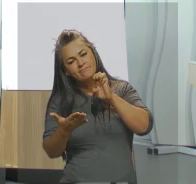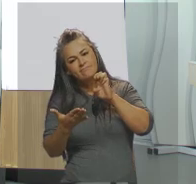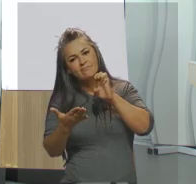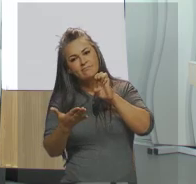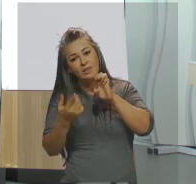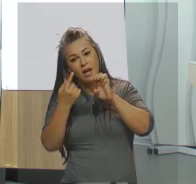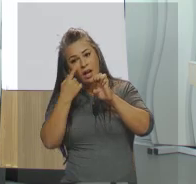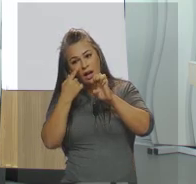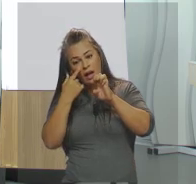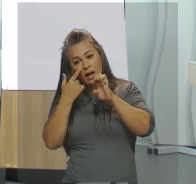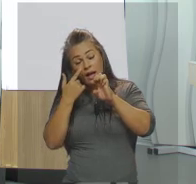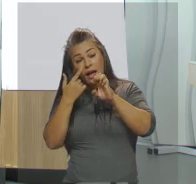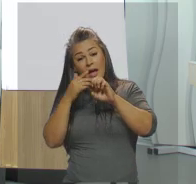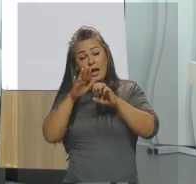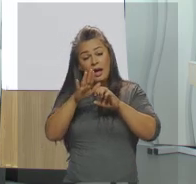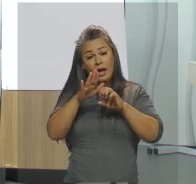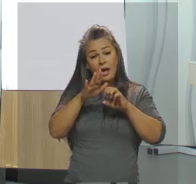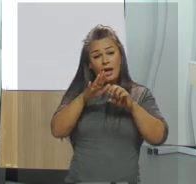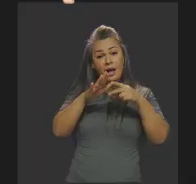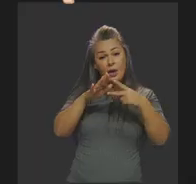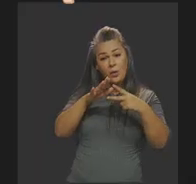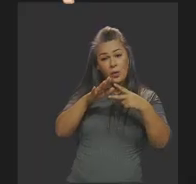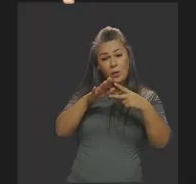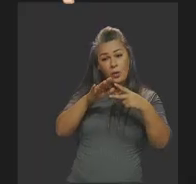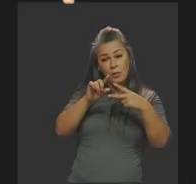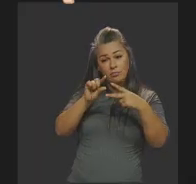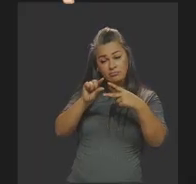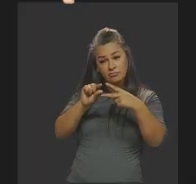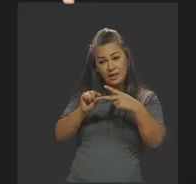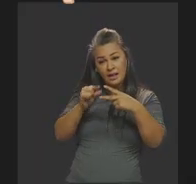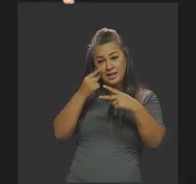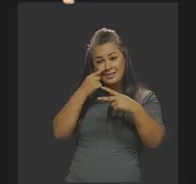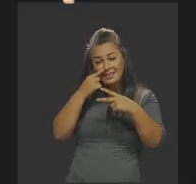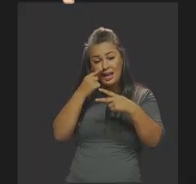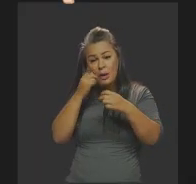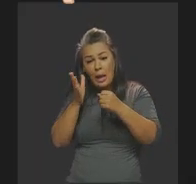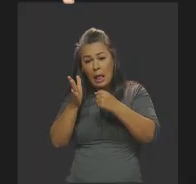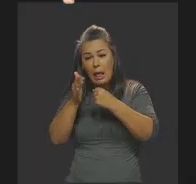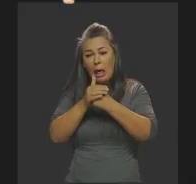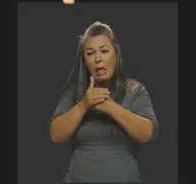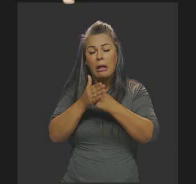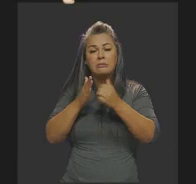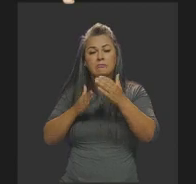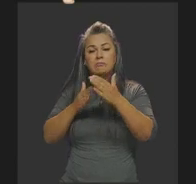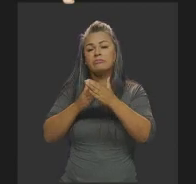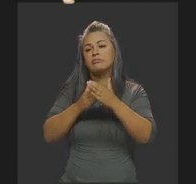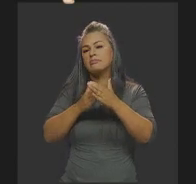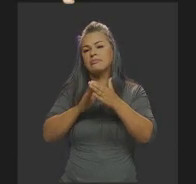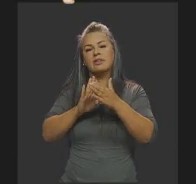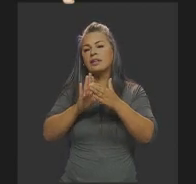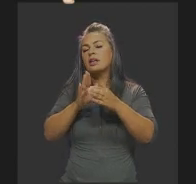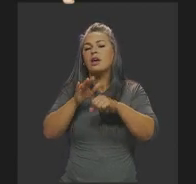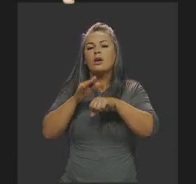o Pzinho impediu que o Mzão manifestasse, saiu a cor preta.